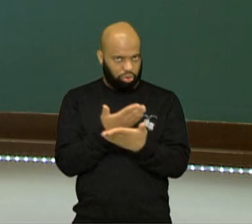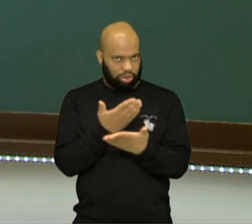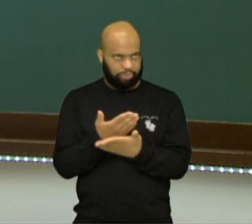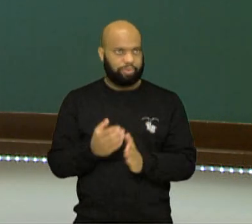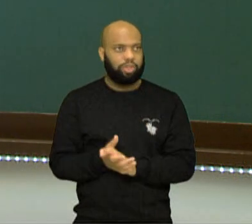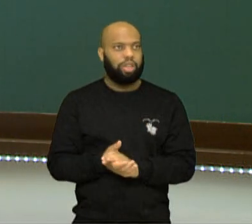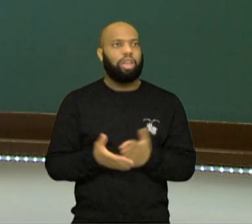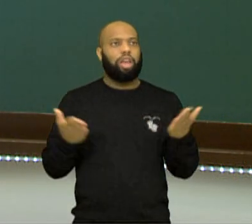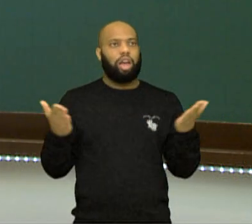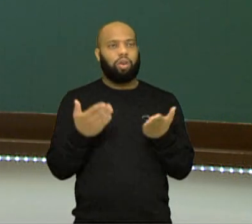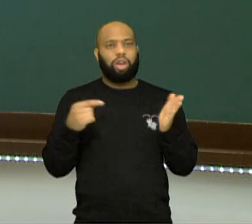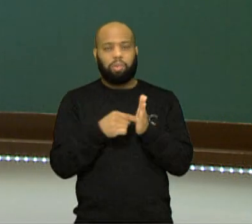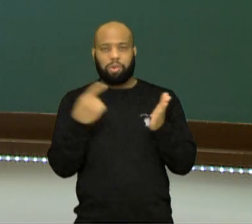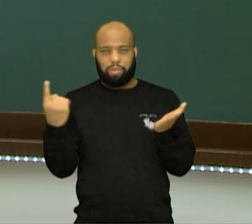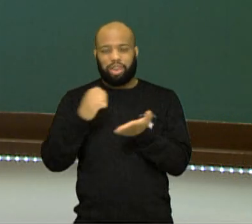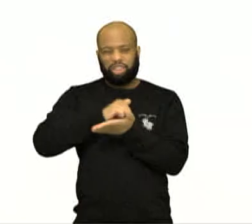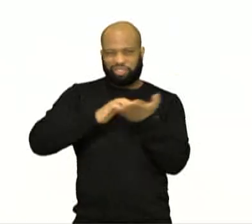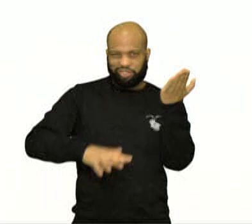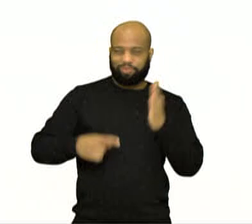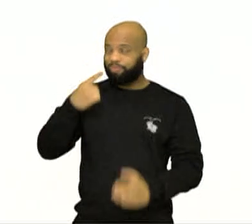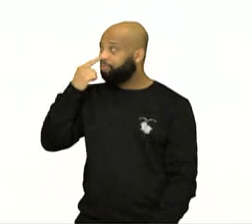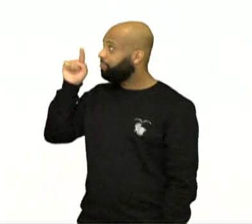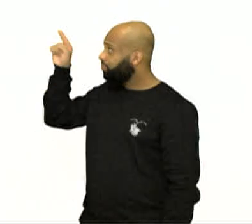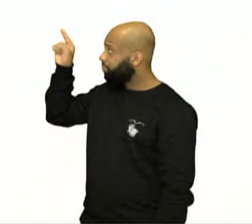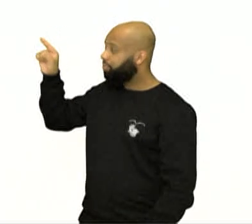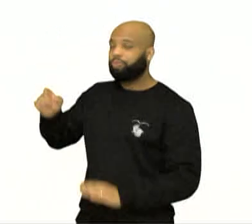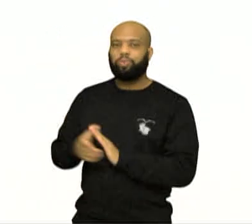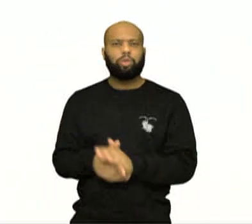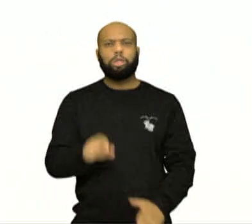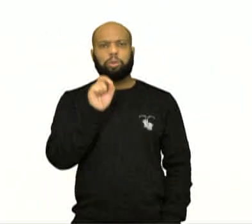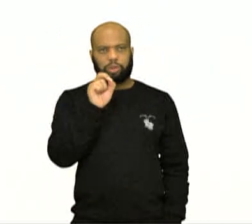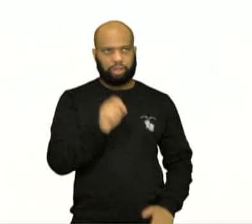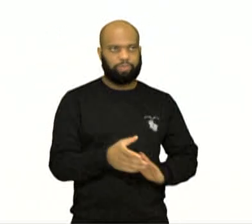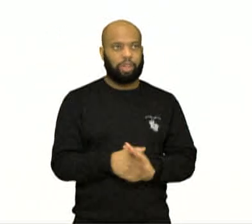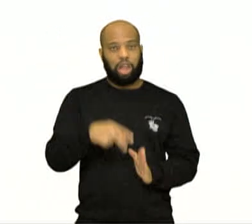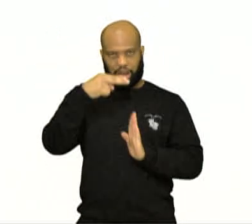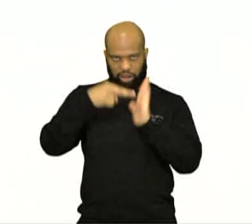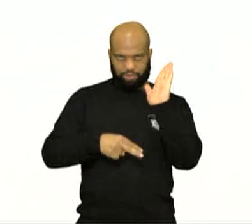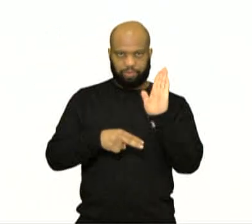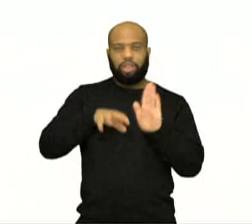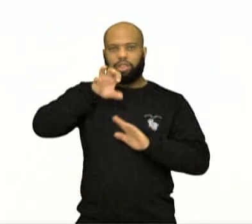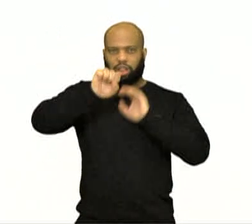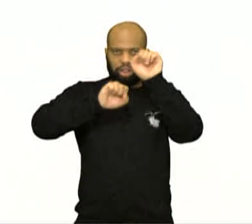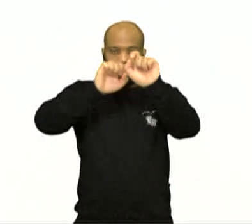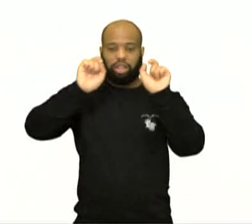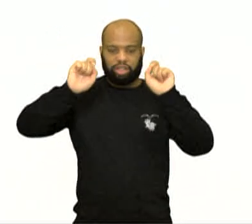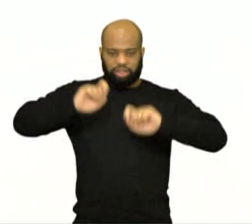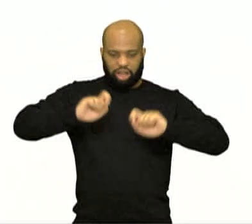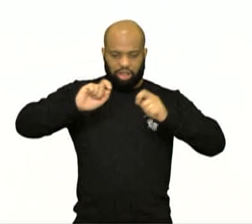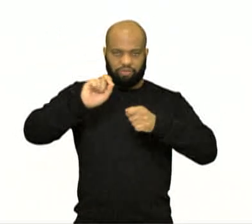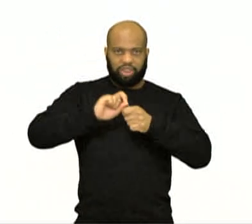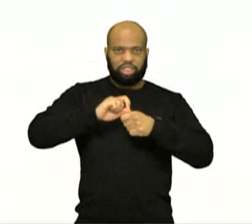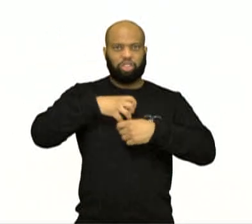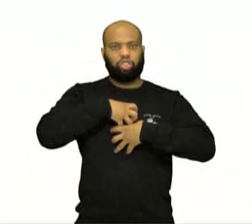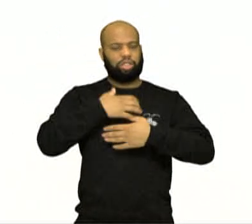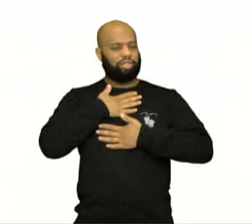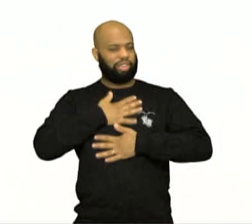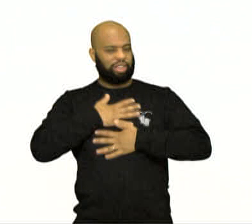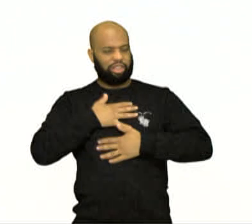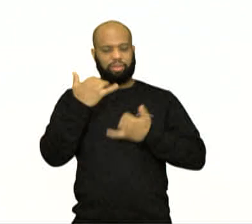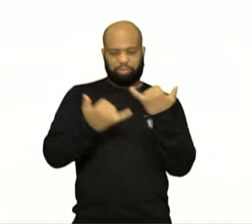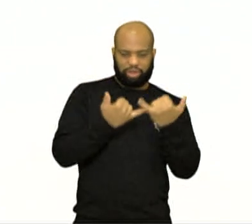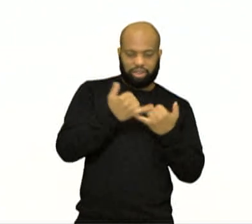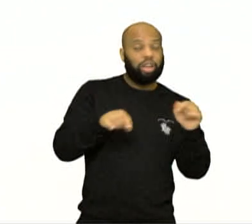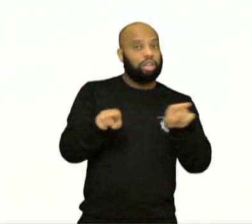a nossa primeira atividade de hoje, a escalada pode ser praticada como uma forma de recreação ou